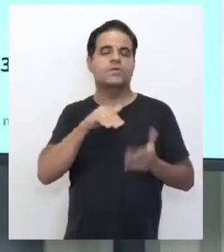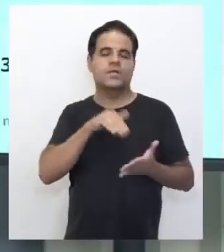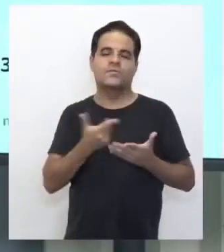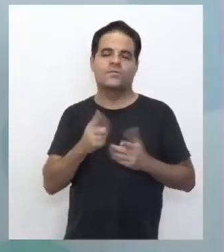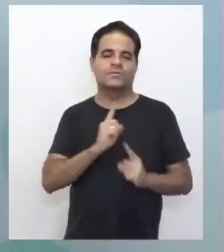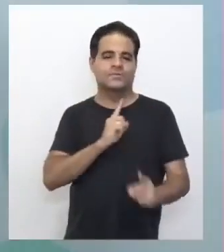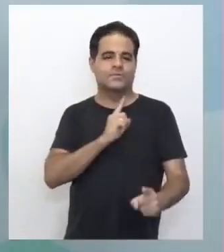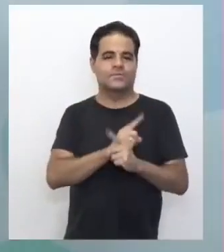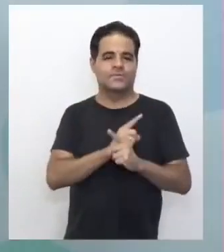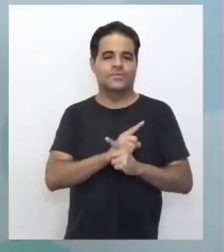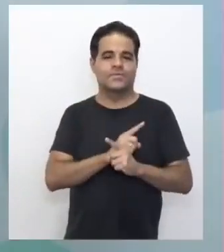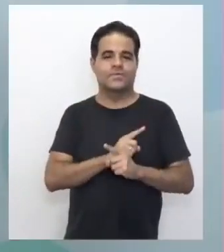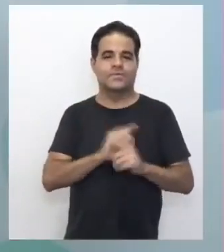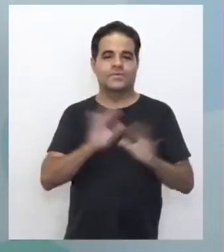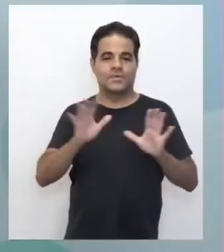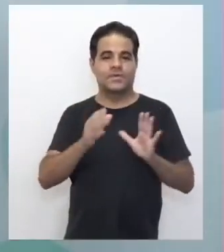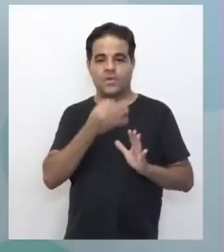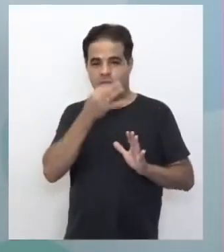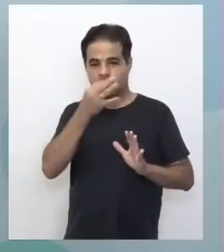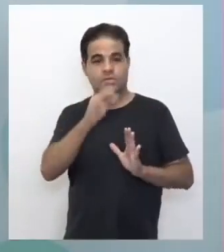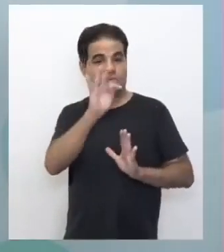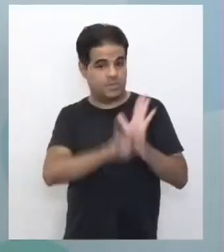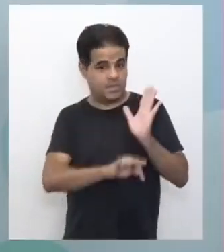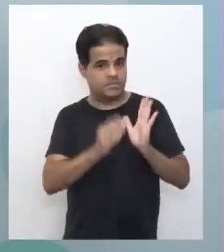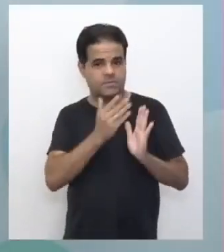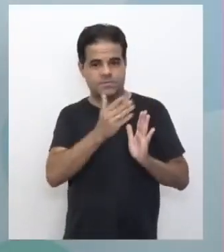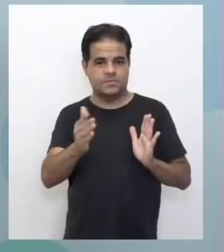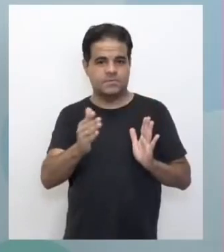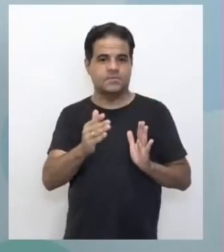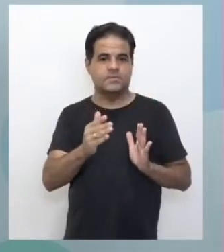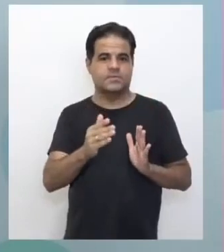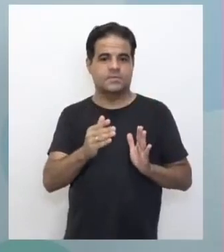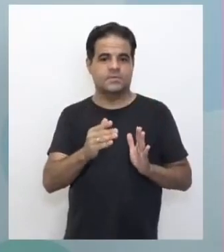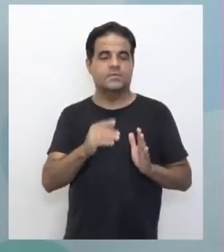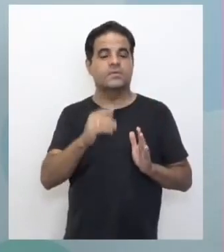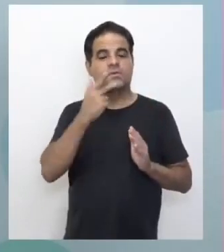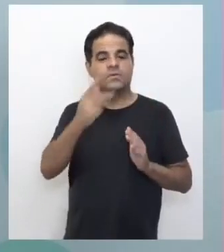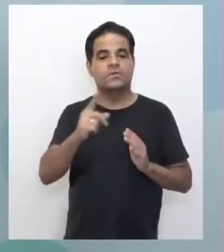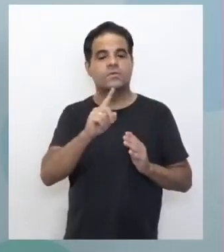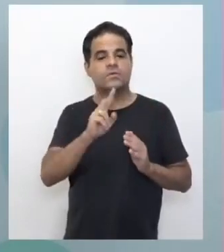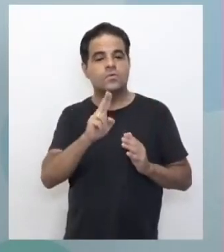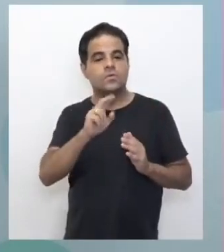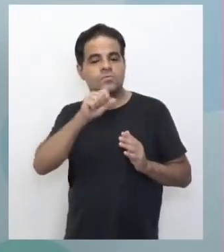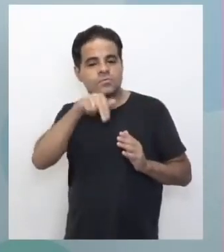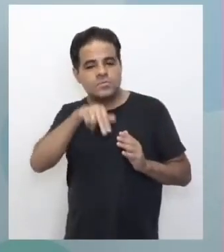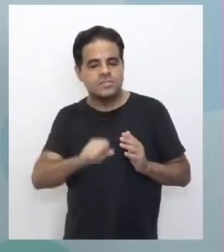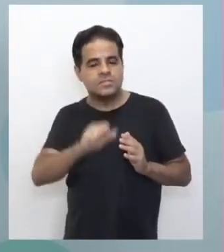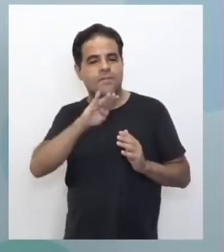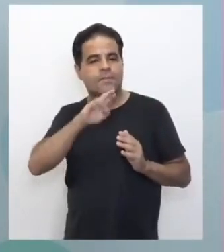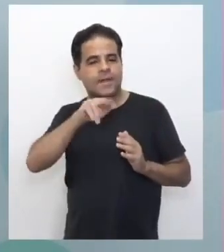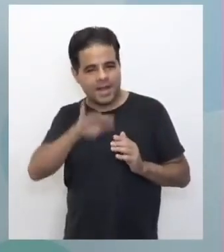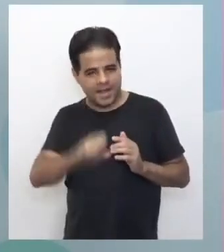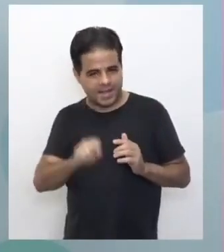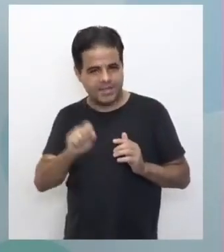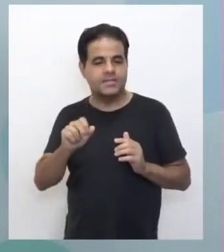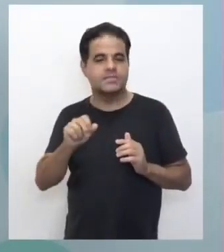professora. Obrigada, Mauro. Posso sugerir um texto para eles? Claro que pode. Uns braços do Machado de Assis. Vocês vão ver muito disso aí que o professor